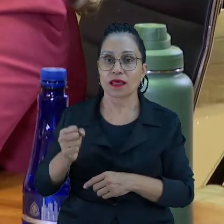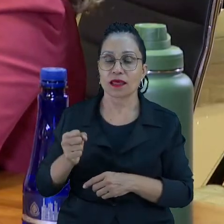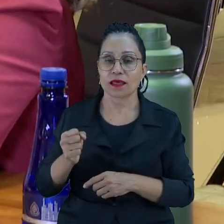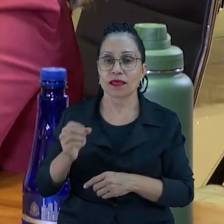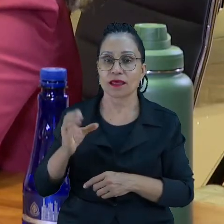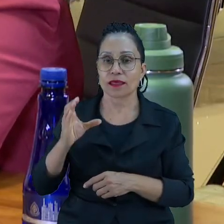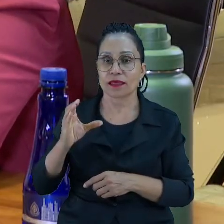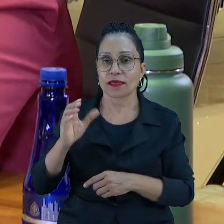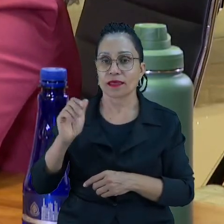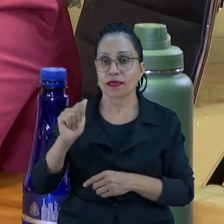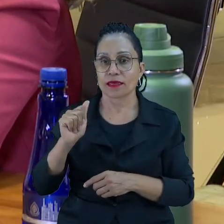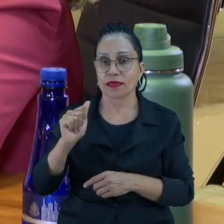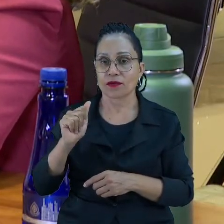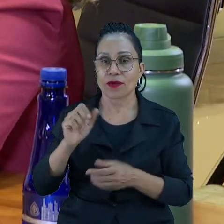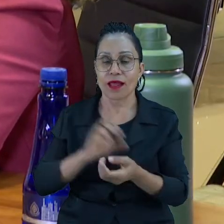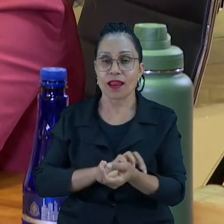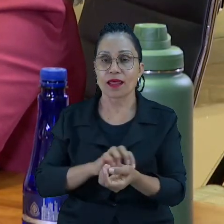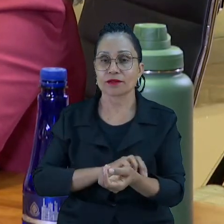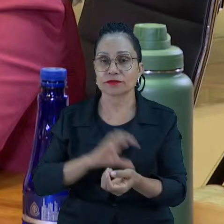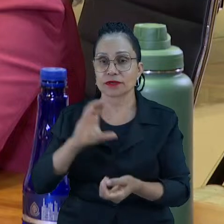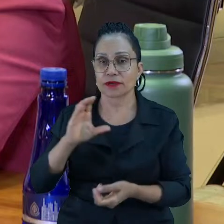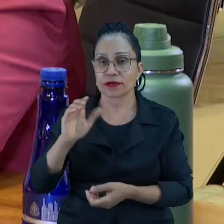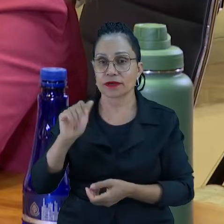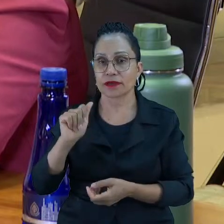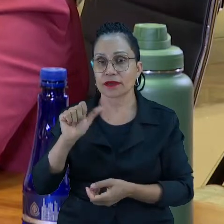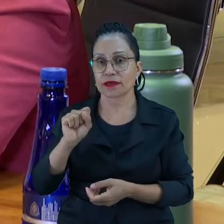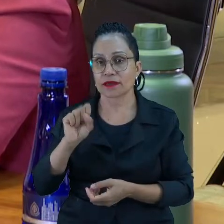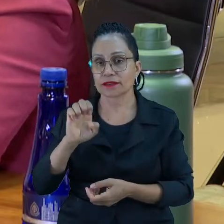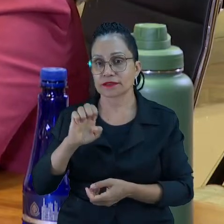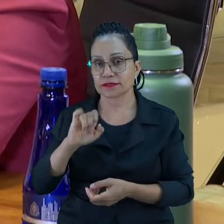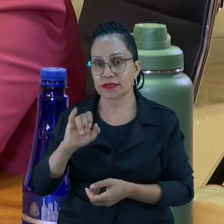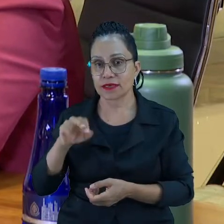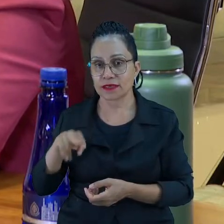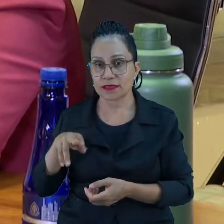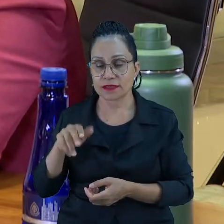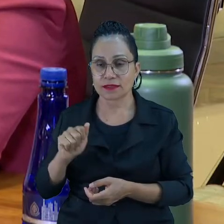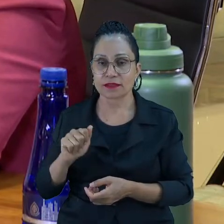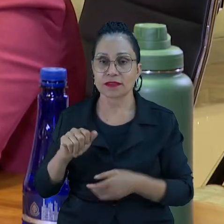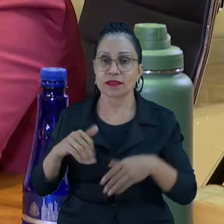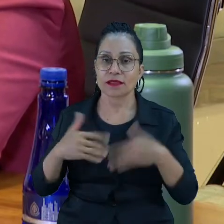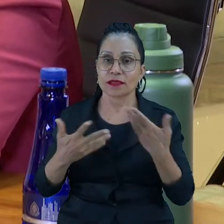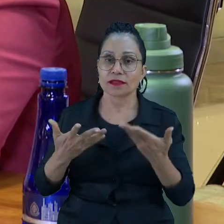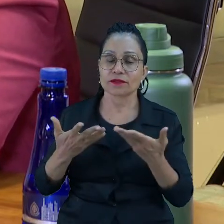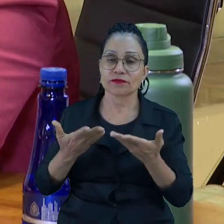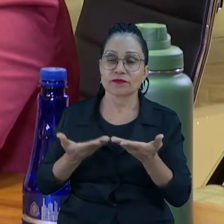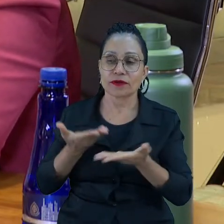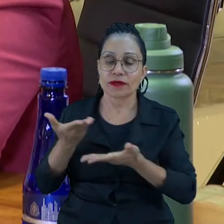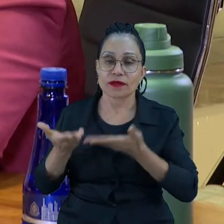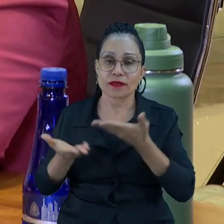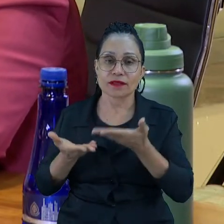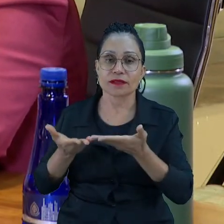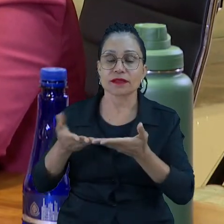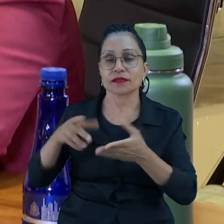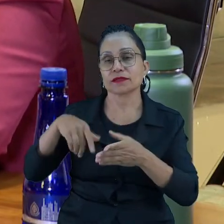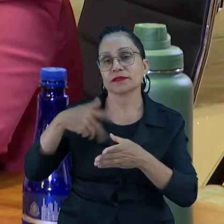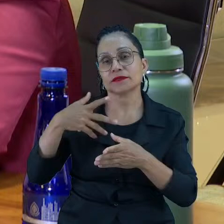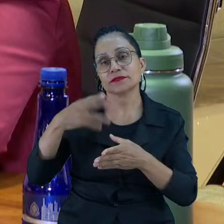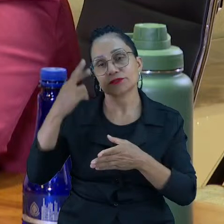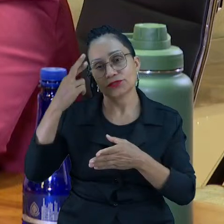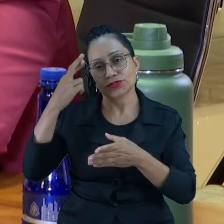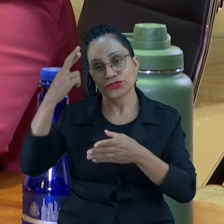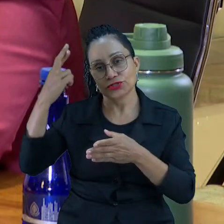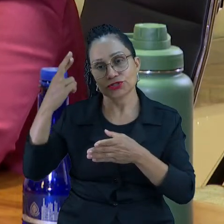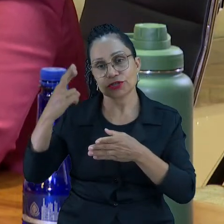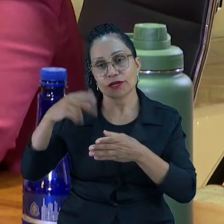Alérgico. Ele era alérgico. E o Fernando, ele foi sendo trabalhado, ele como chefe de cozinha, ele foi sendo